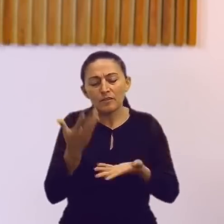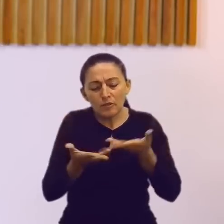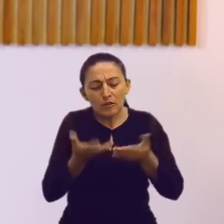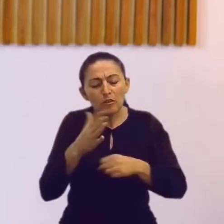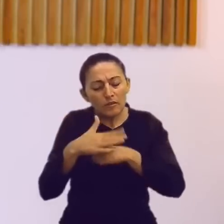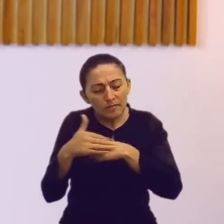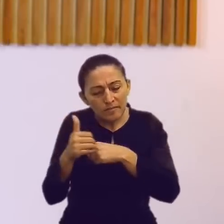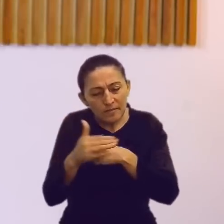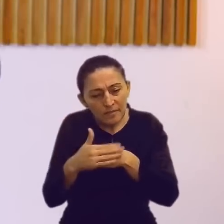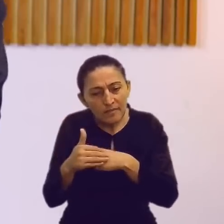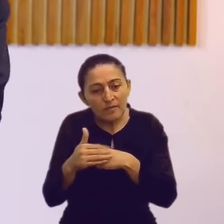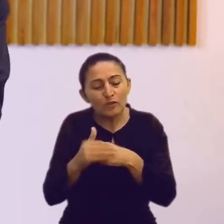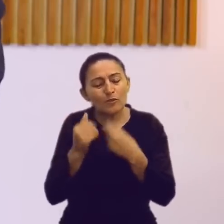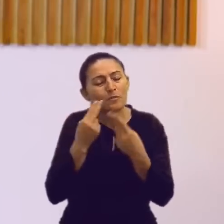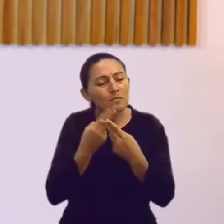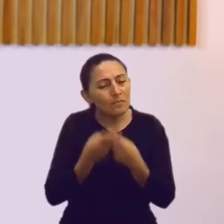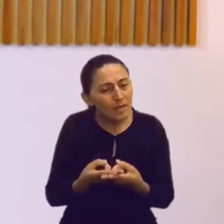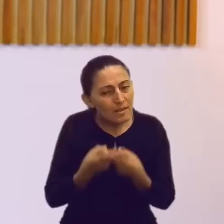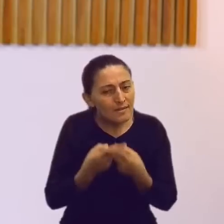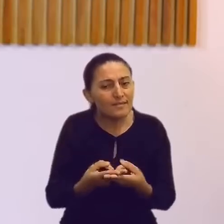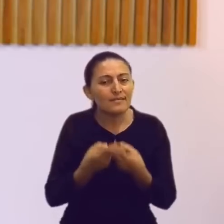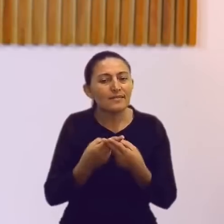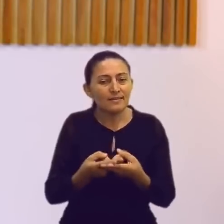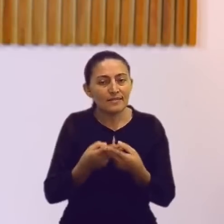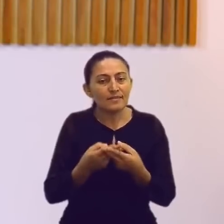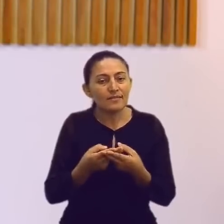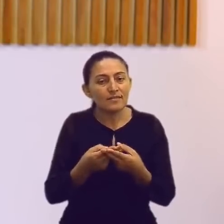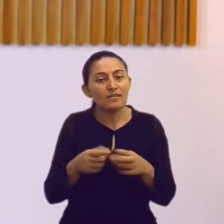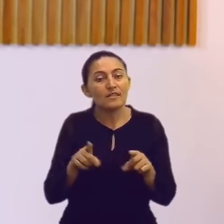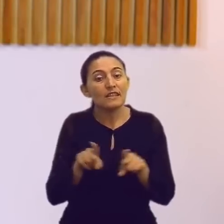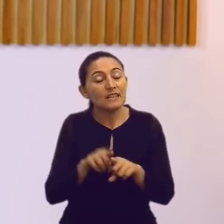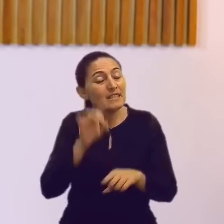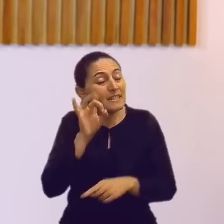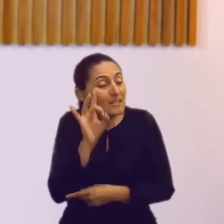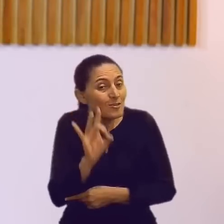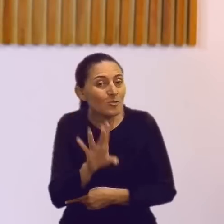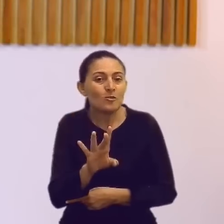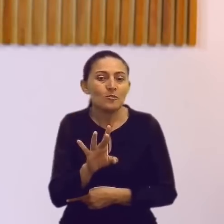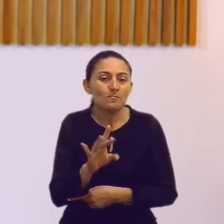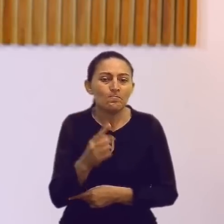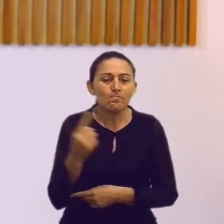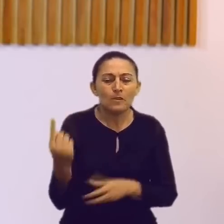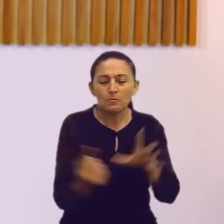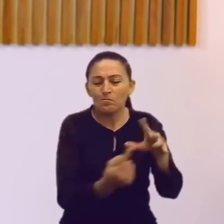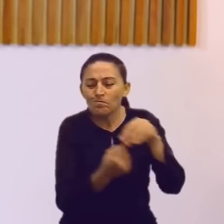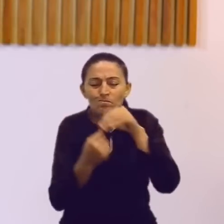precisava ser paciente. E apenas uma coisa era possível